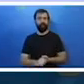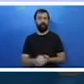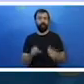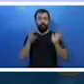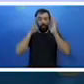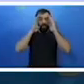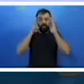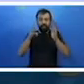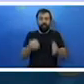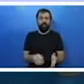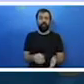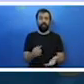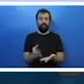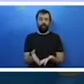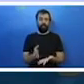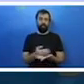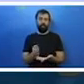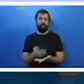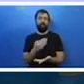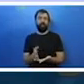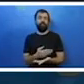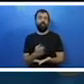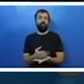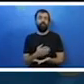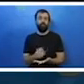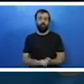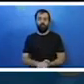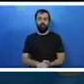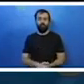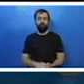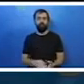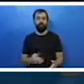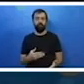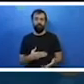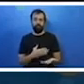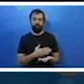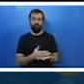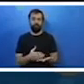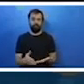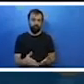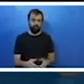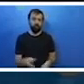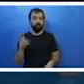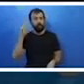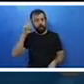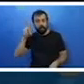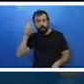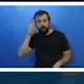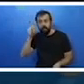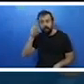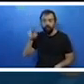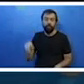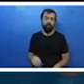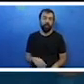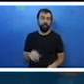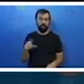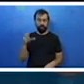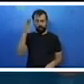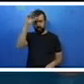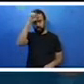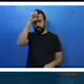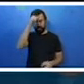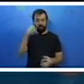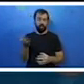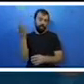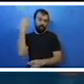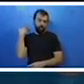seu professor, para a sua professora. Então, vamos começando com a nossa retomada de sempre, o que nós aprendemos até agora